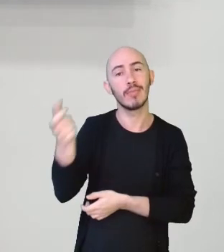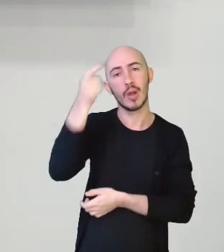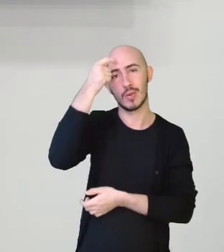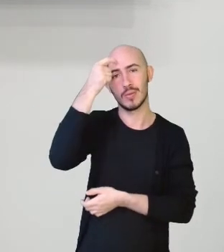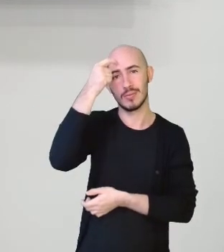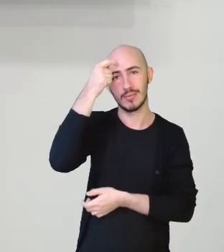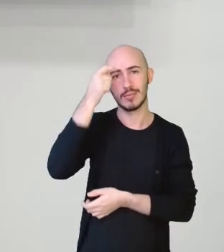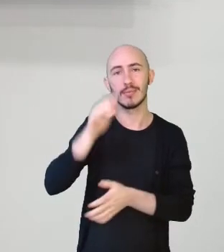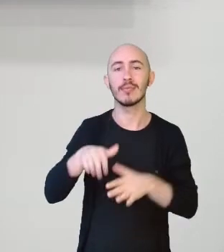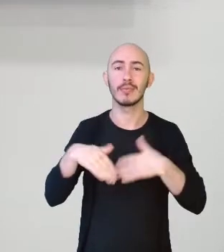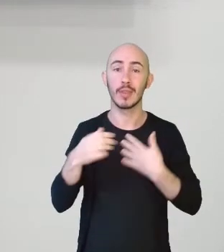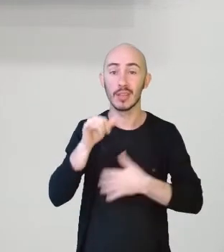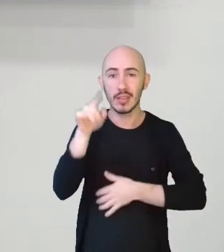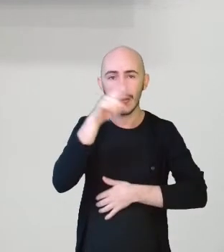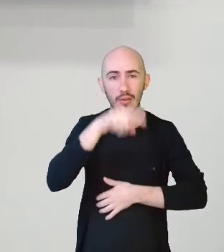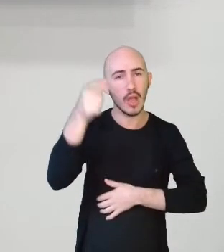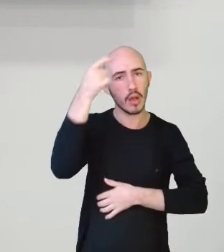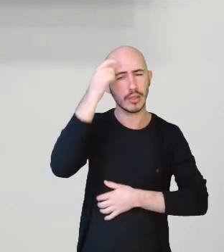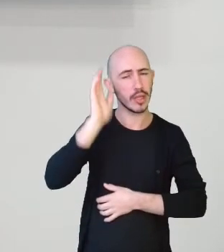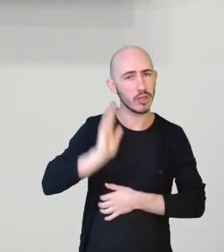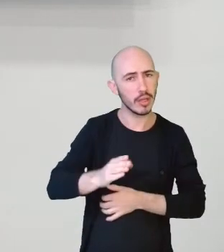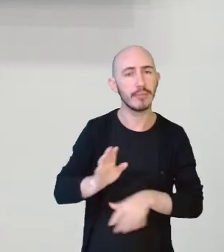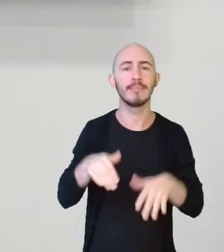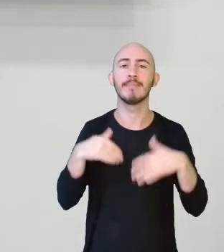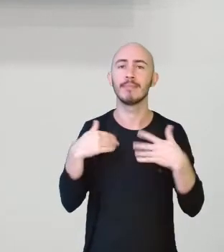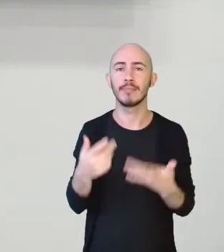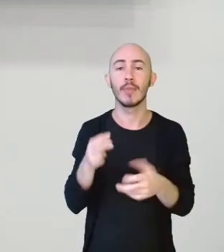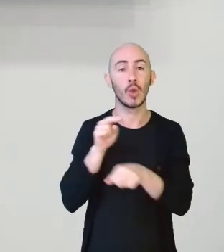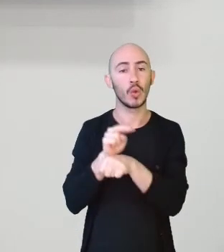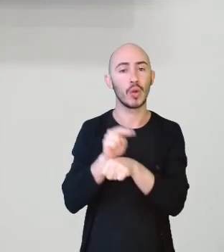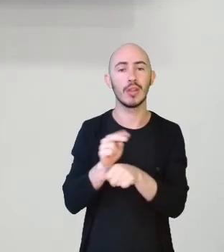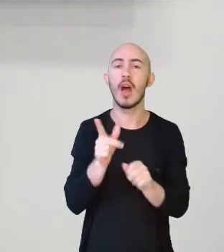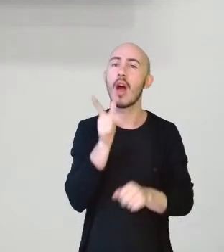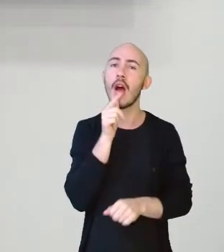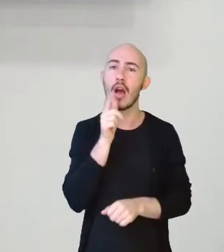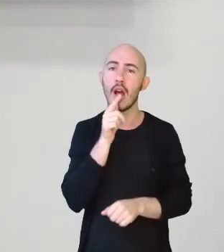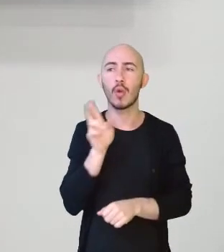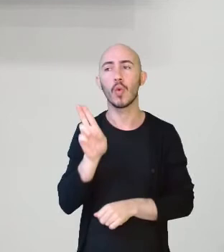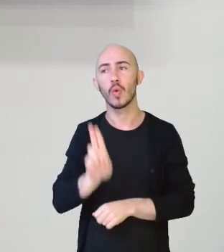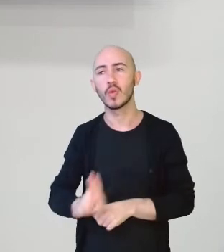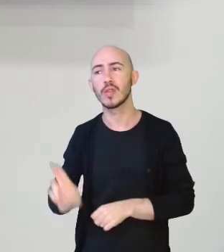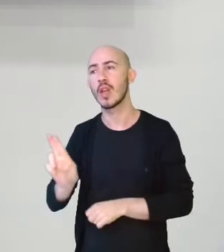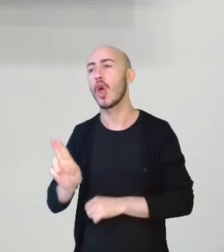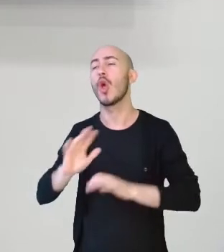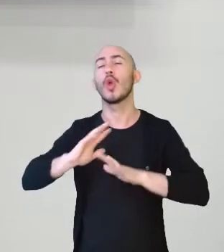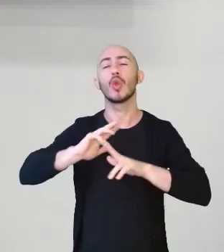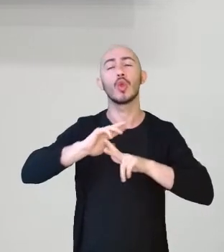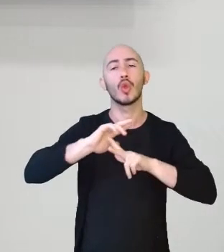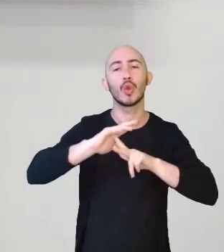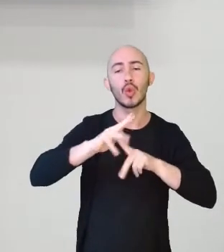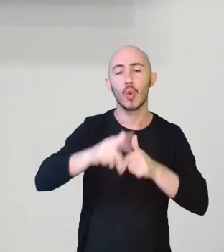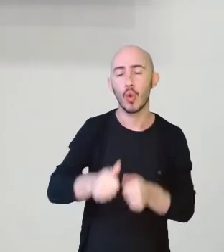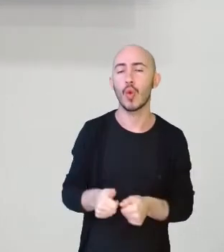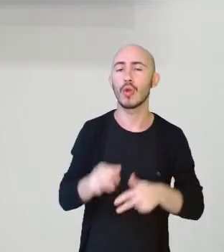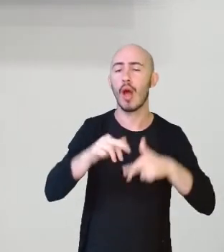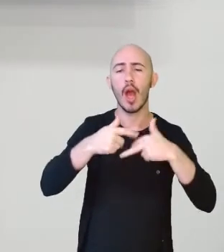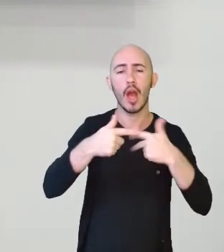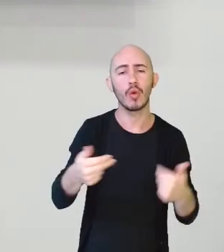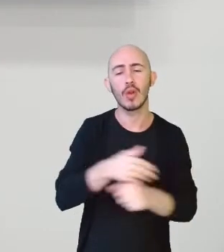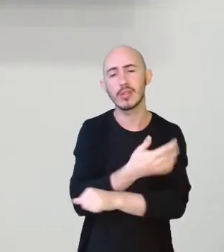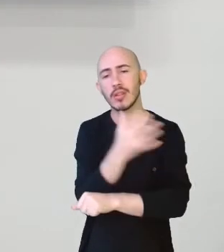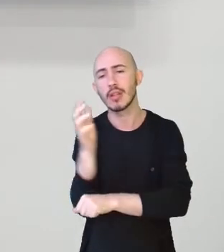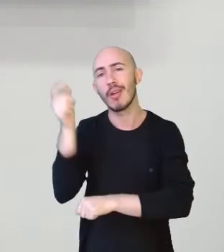conscientizar. E se você já é uma pessoa consciente, que tem que usar não só a água, como todos os recursos naturais de